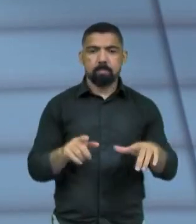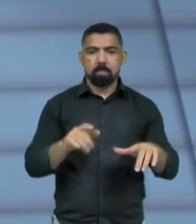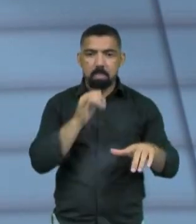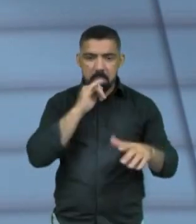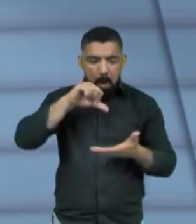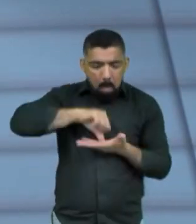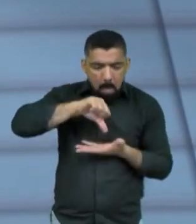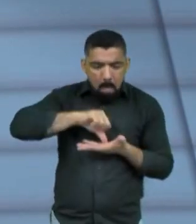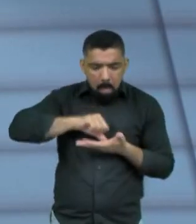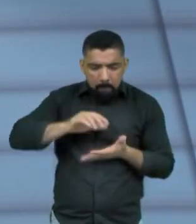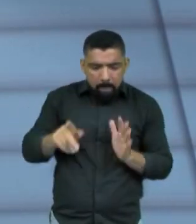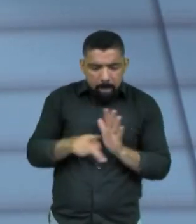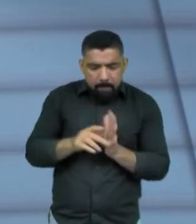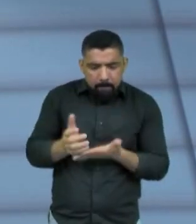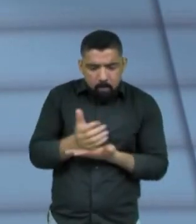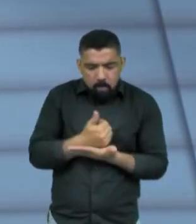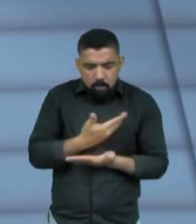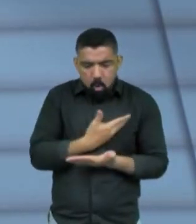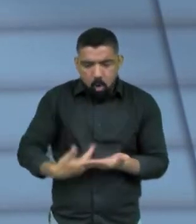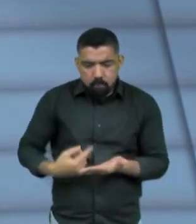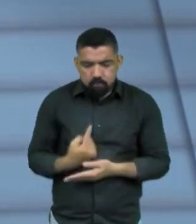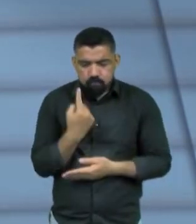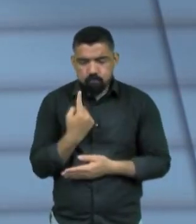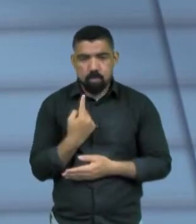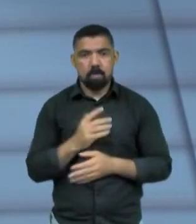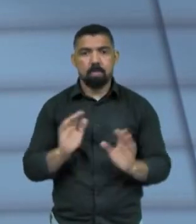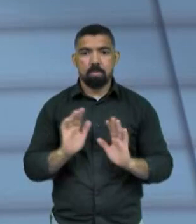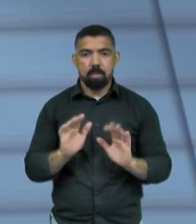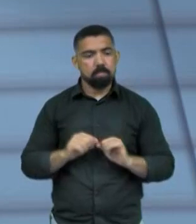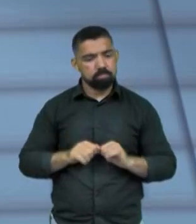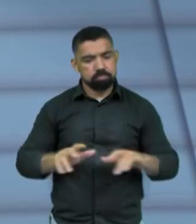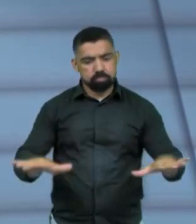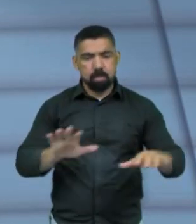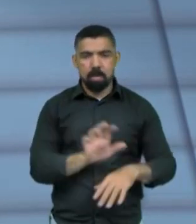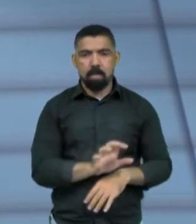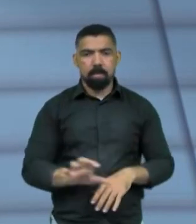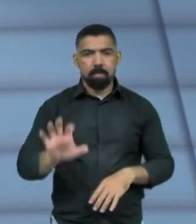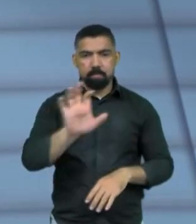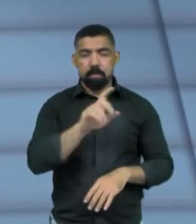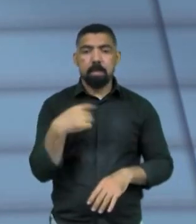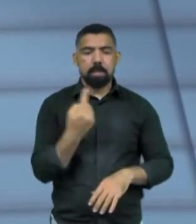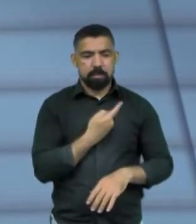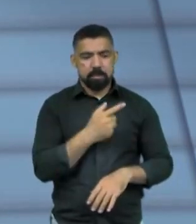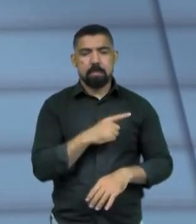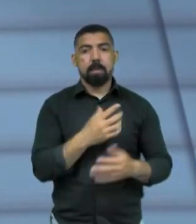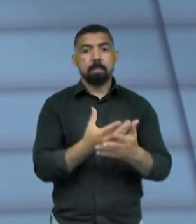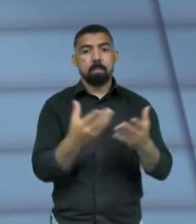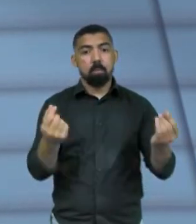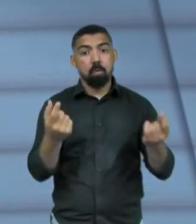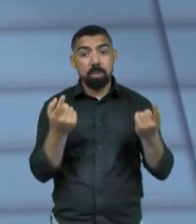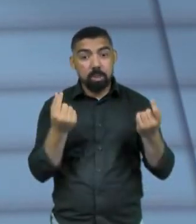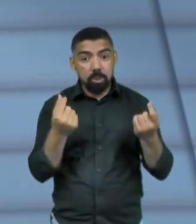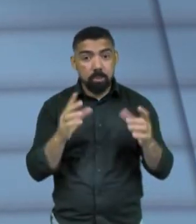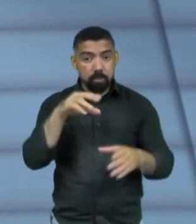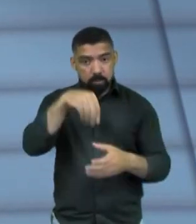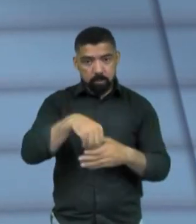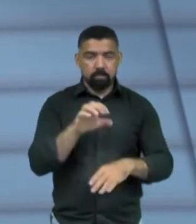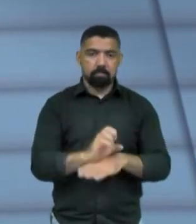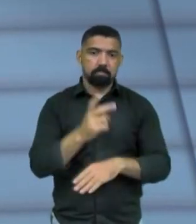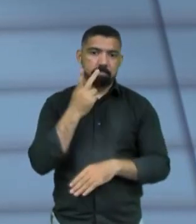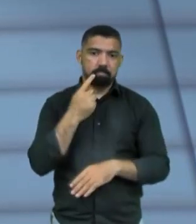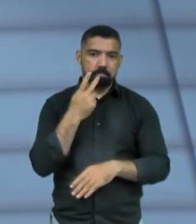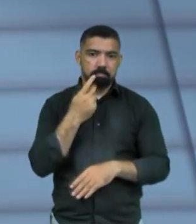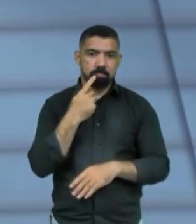só na população, mas entre as regiões. Nós temos aí uma grande concentração de riqueza ainda na Grande Fortaleza. É